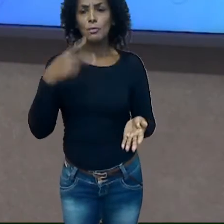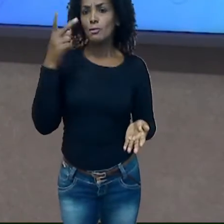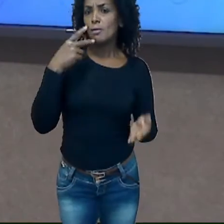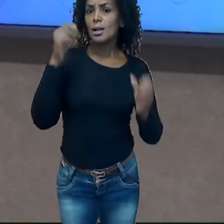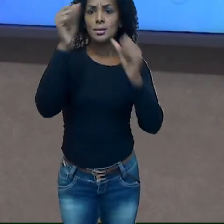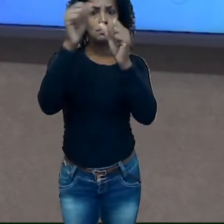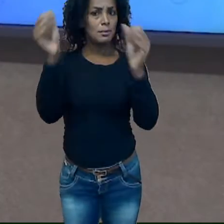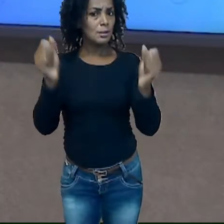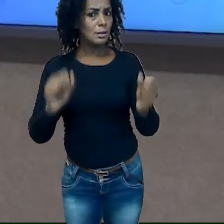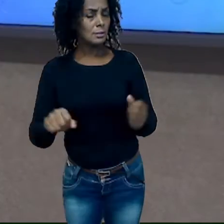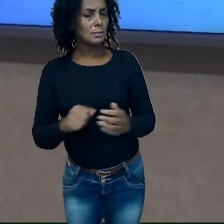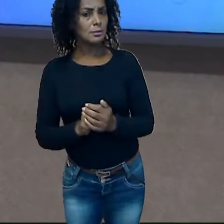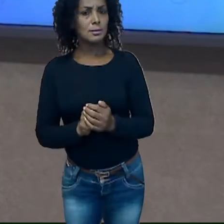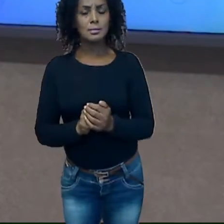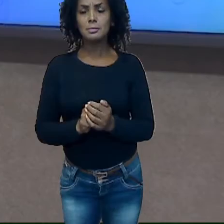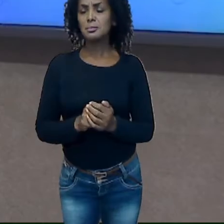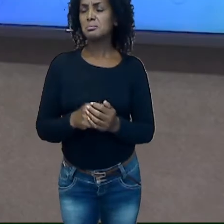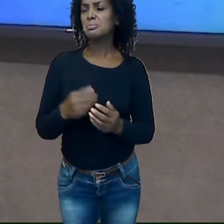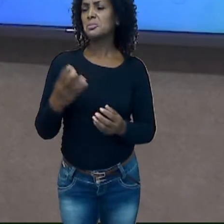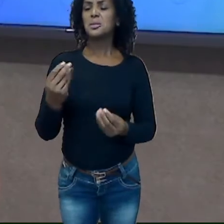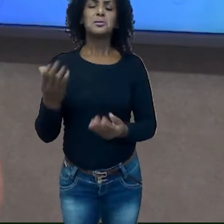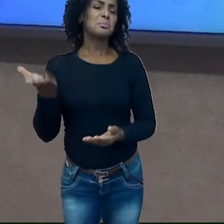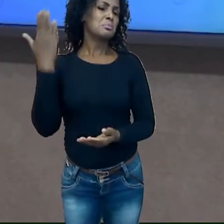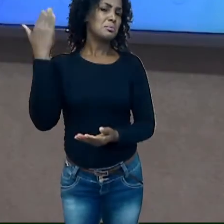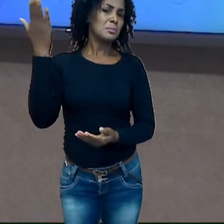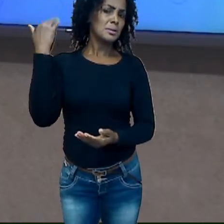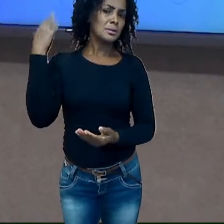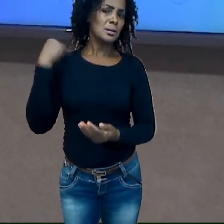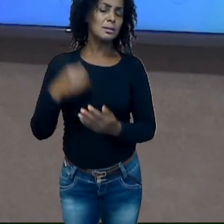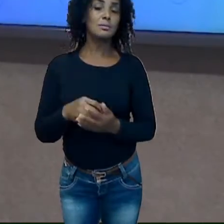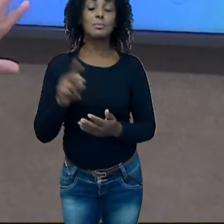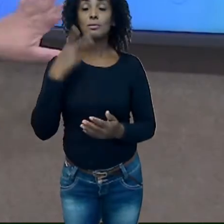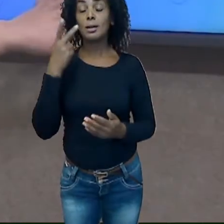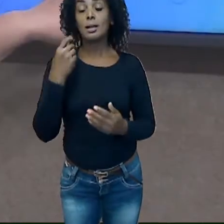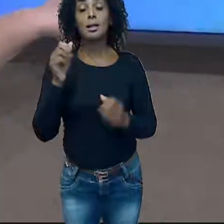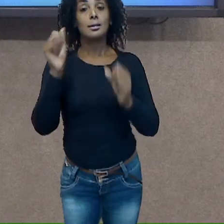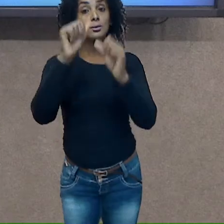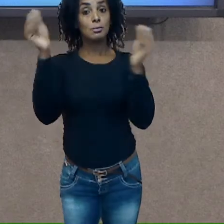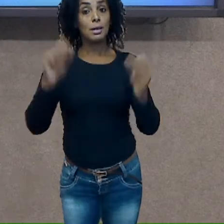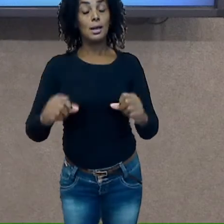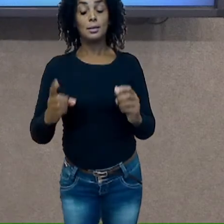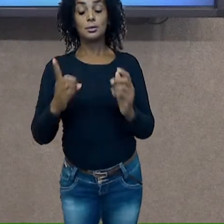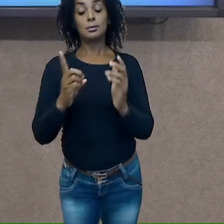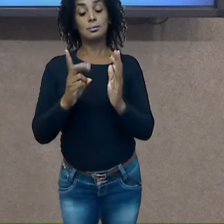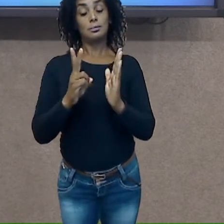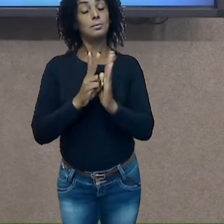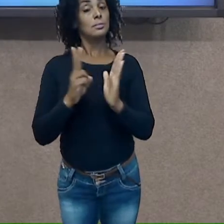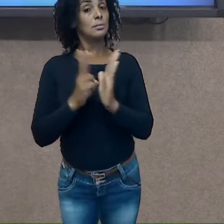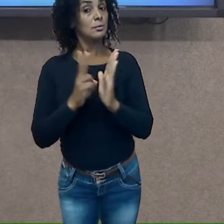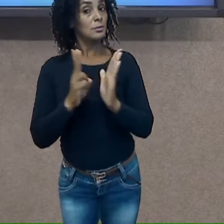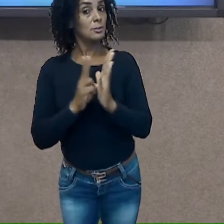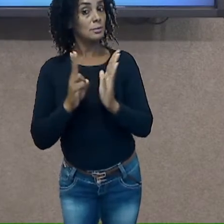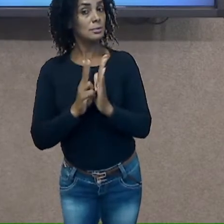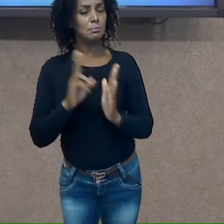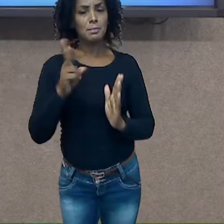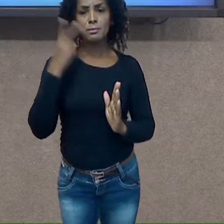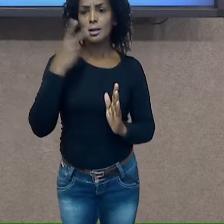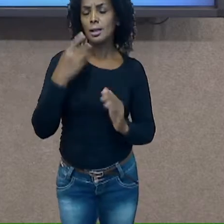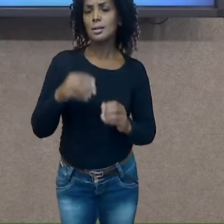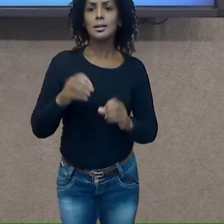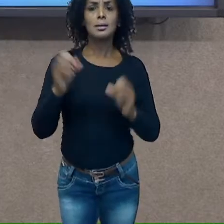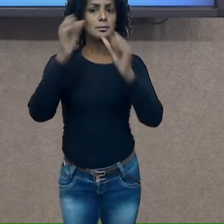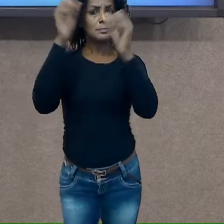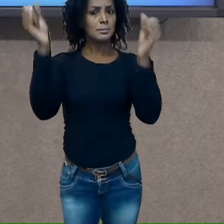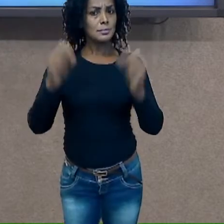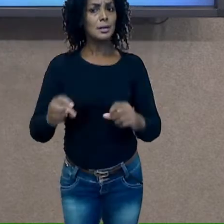uma arte dos nossos antepassados, né? Nós vamos falar da arte indígena. Para falar da arte indígena,